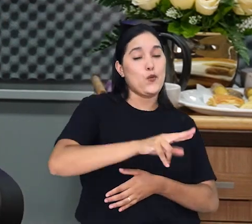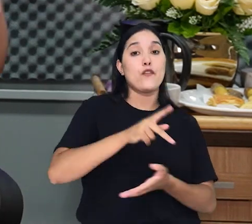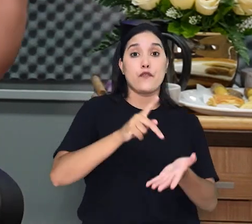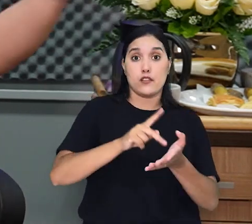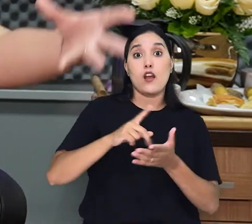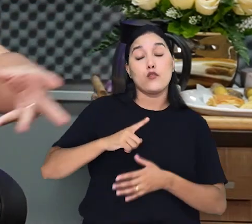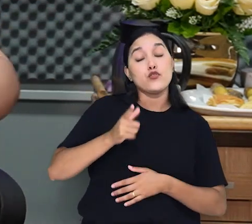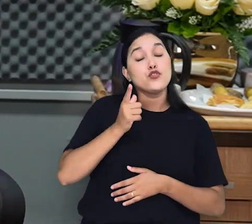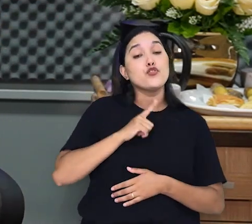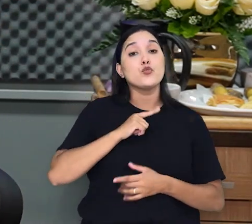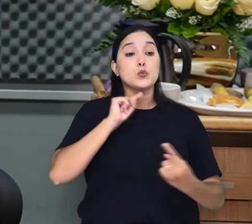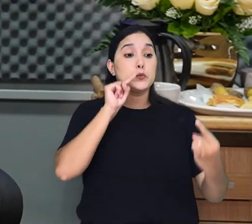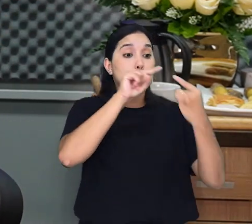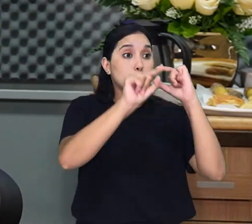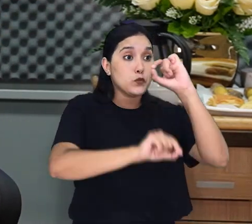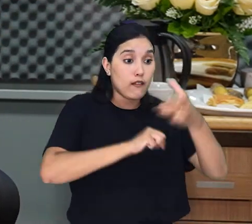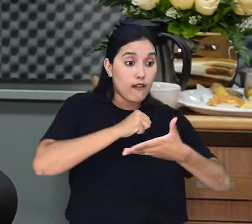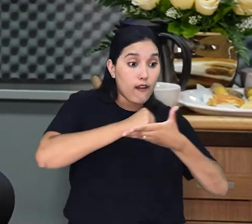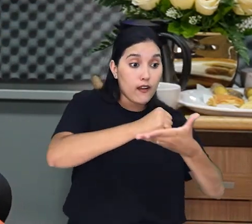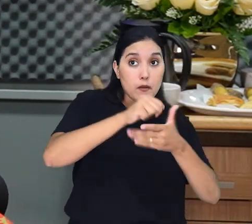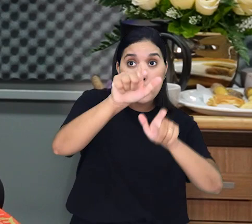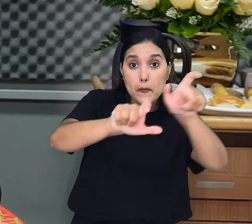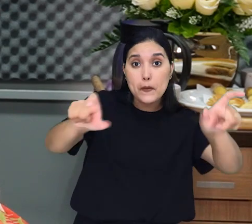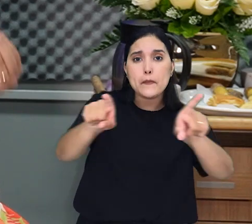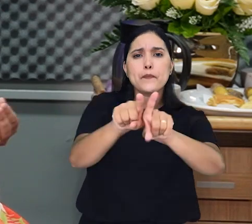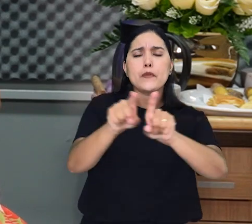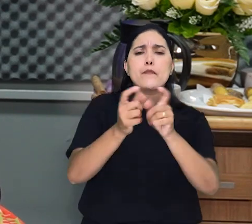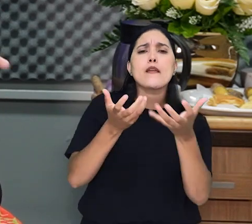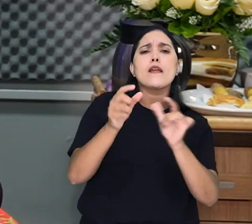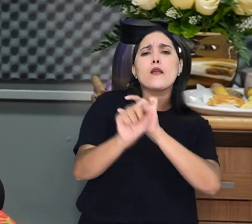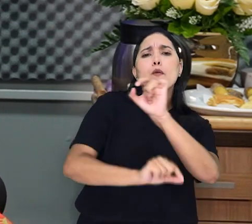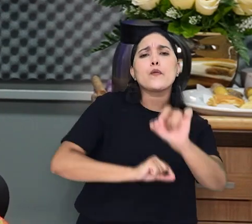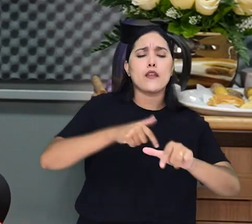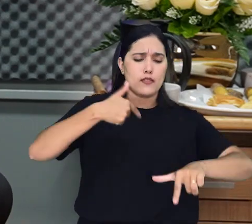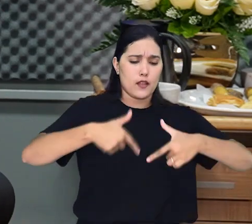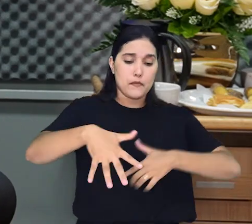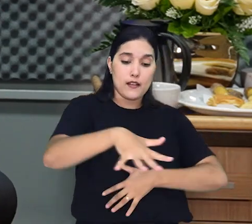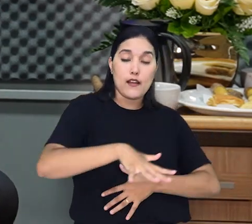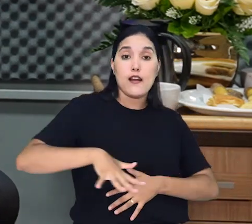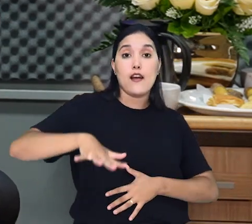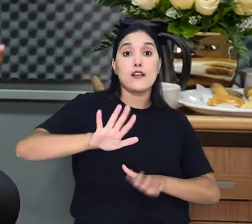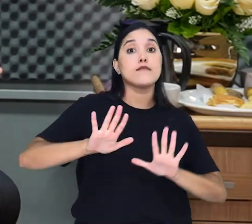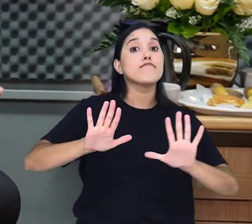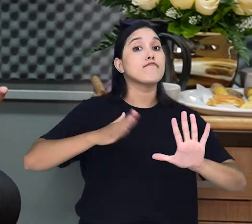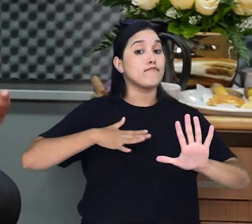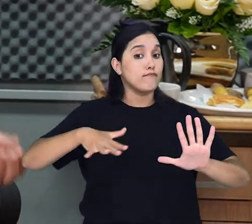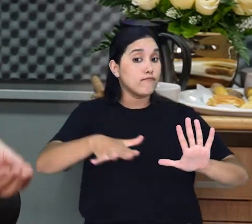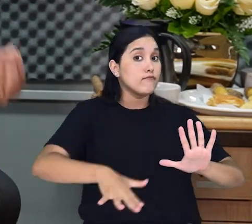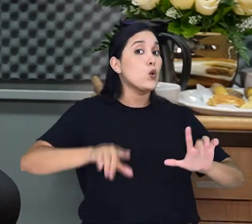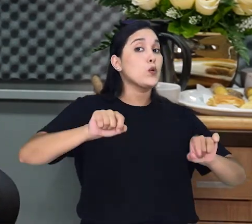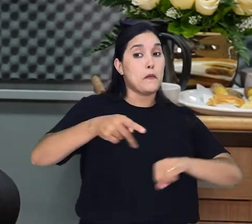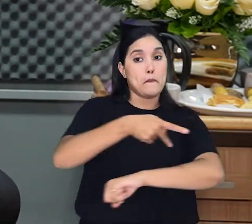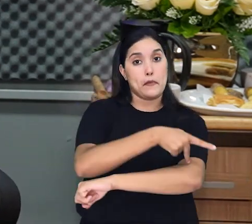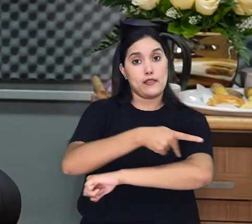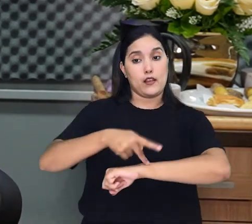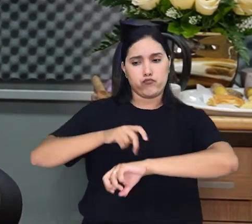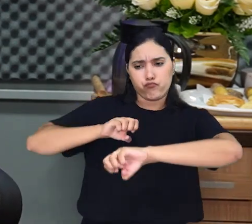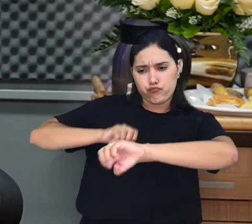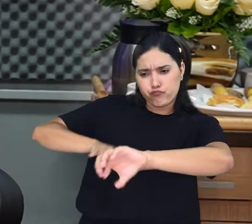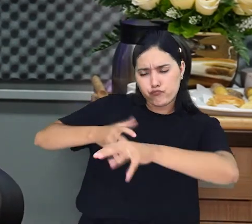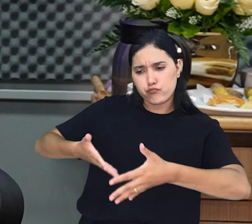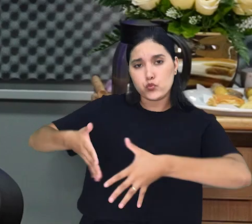porque eu quero ter um surdo na minha vida. Não, porque eu já tinha aquele objetivo de poder ajudar outras pessoas e de querer